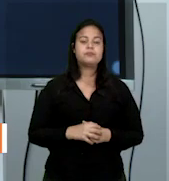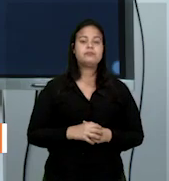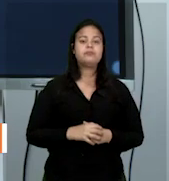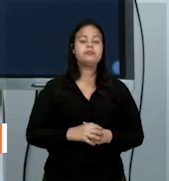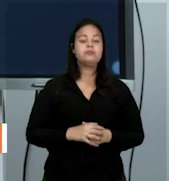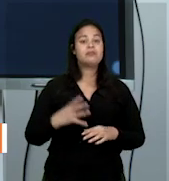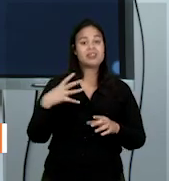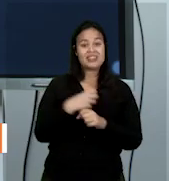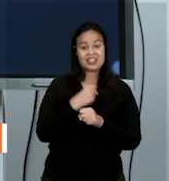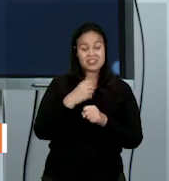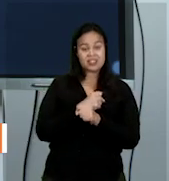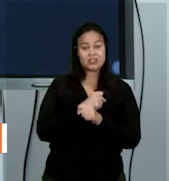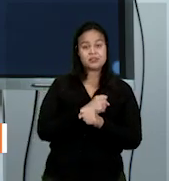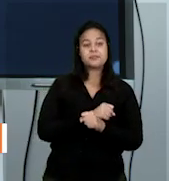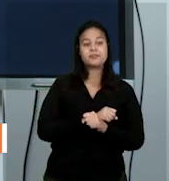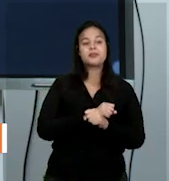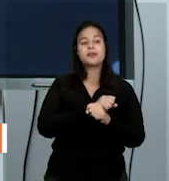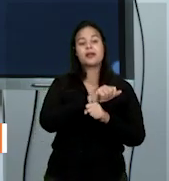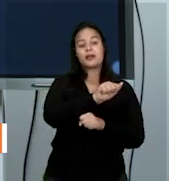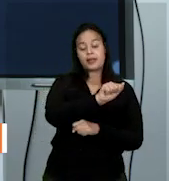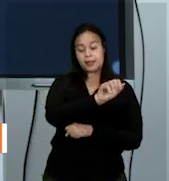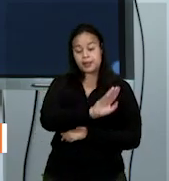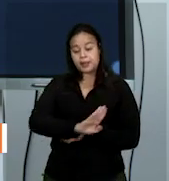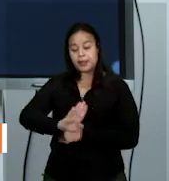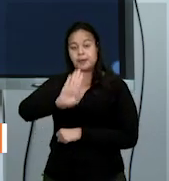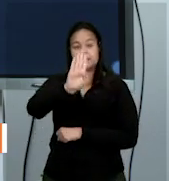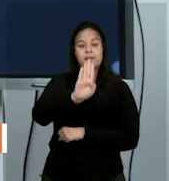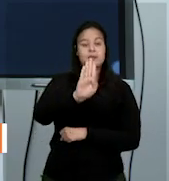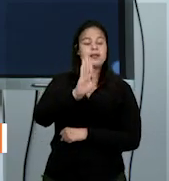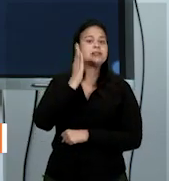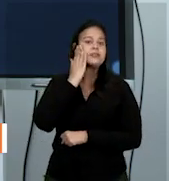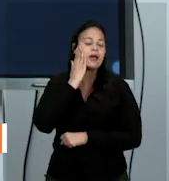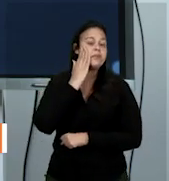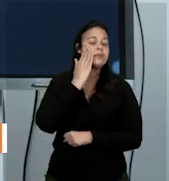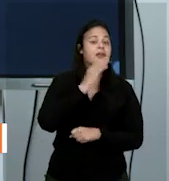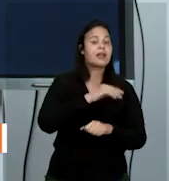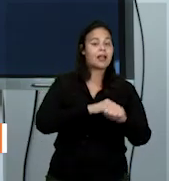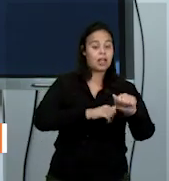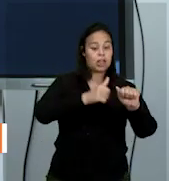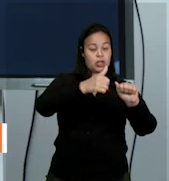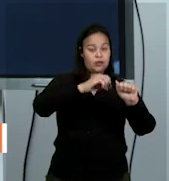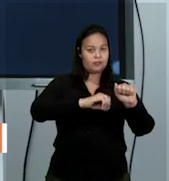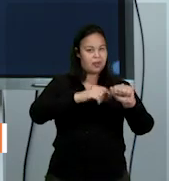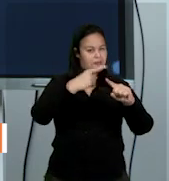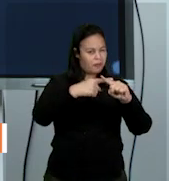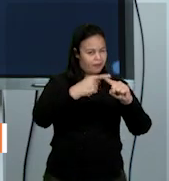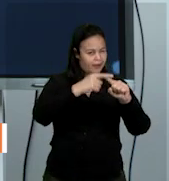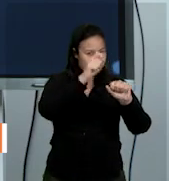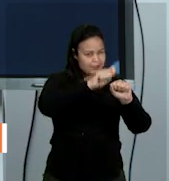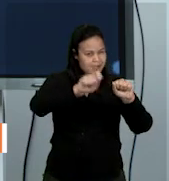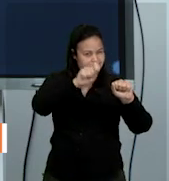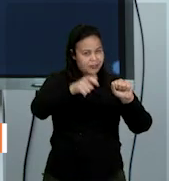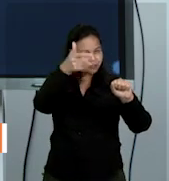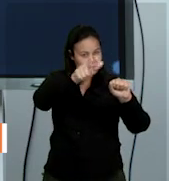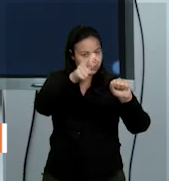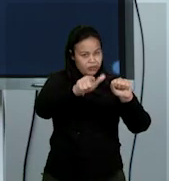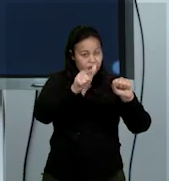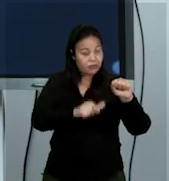Calcule a medida AB na figura abaixo, sabendo que A é de 90, e agora você já sabe por que eu escrevi isso toda hora,